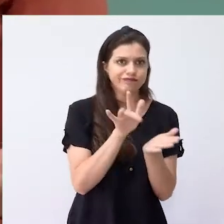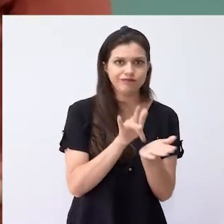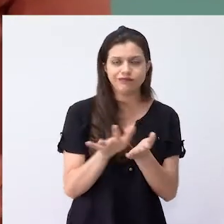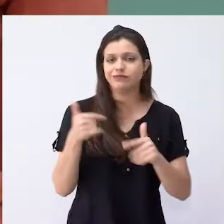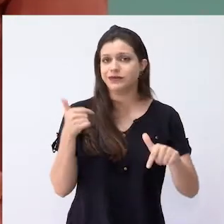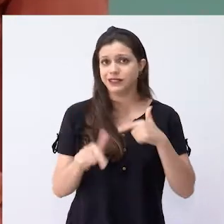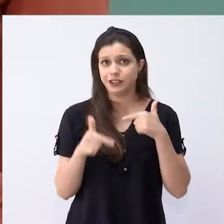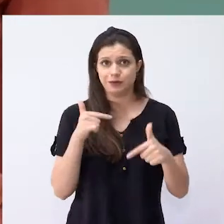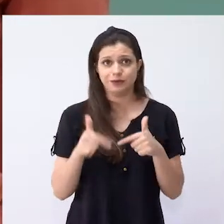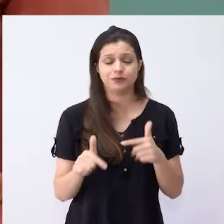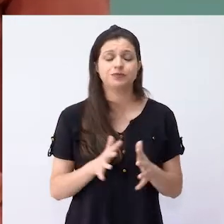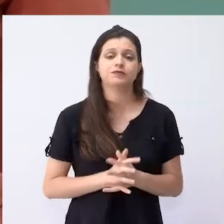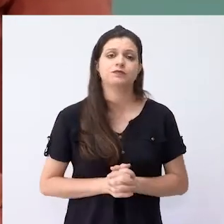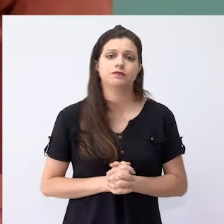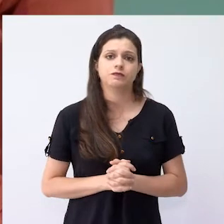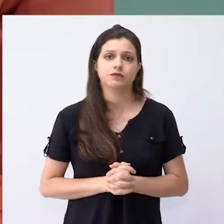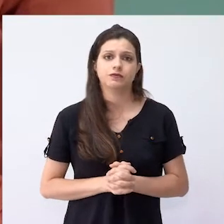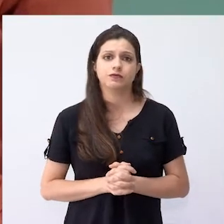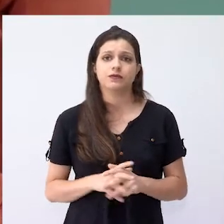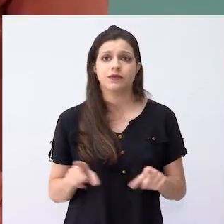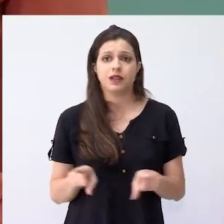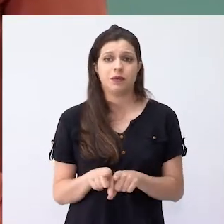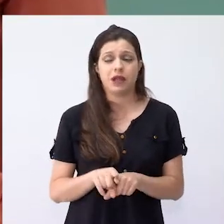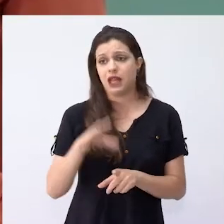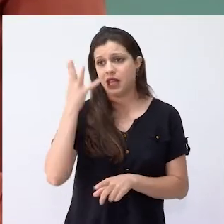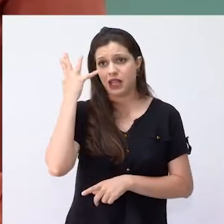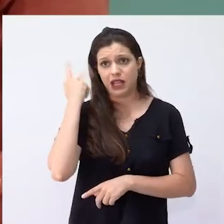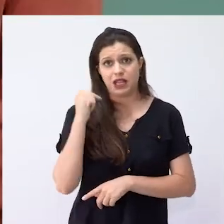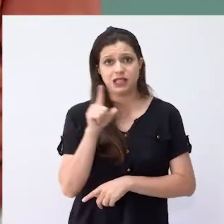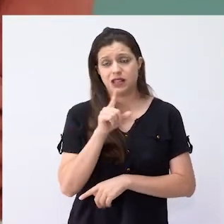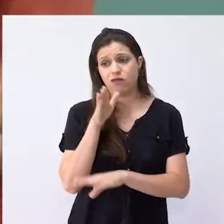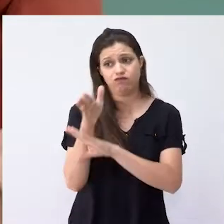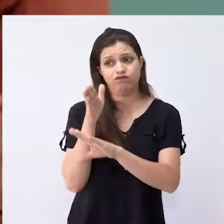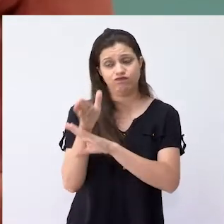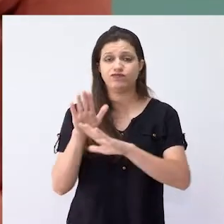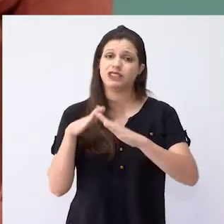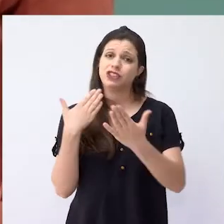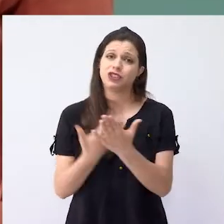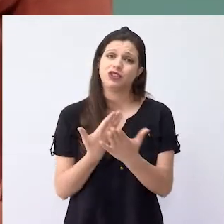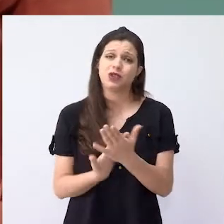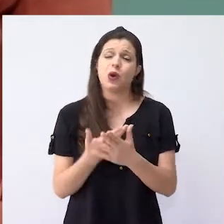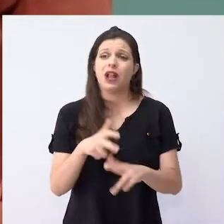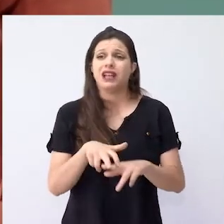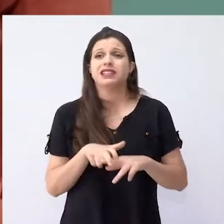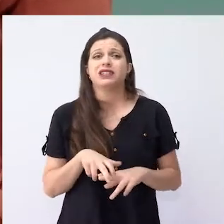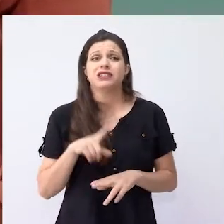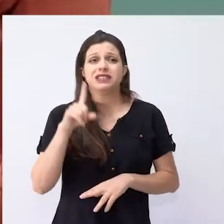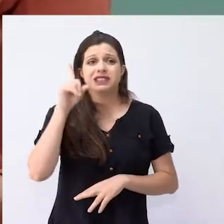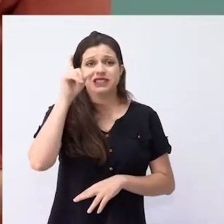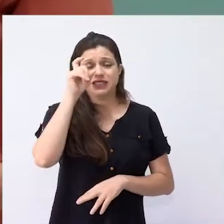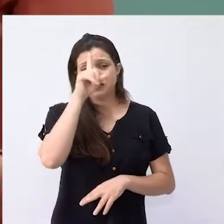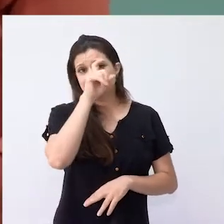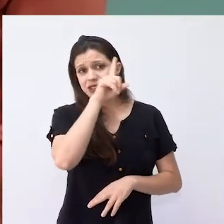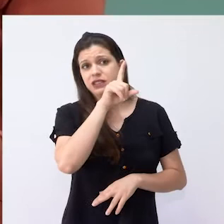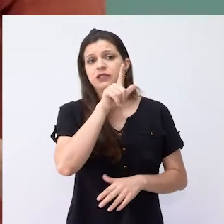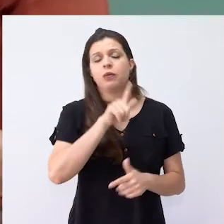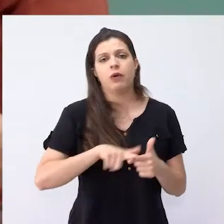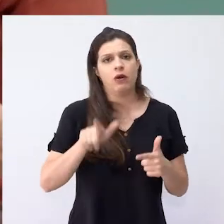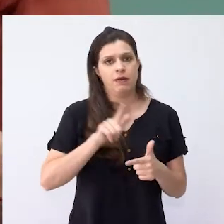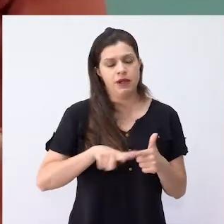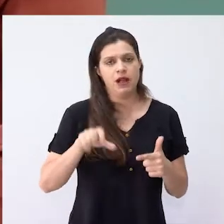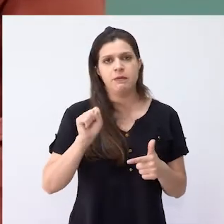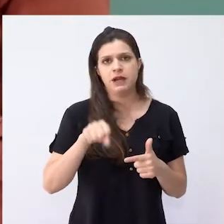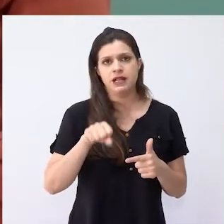pessoas deixaram de frequentar, as crianças deixaram de frequentar a escola, e essas são todas situações